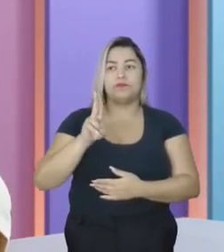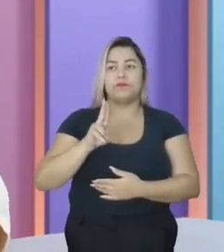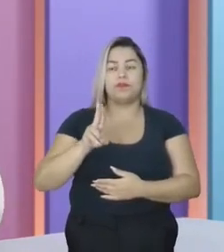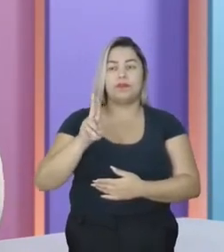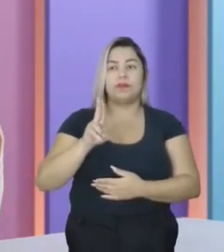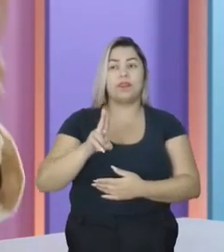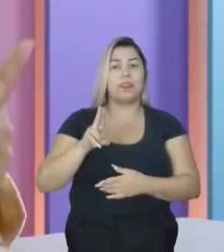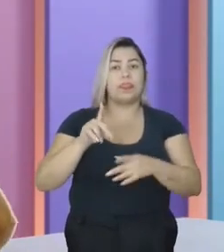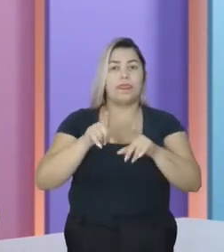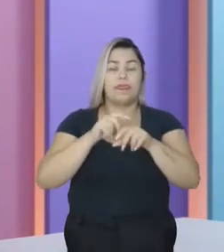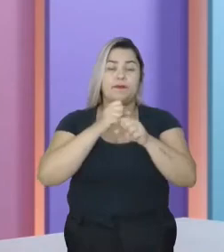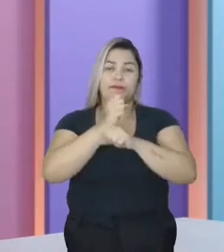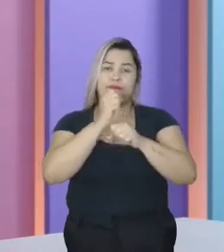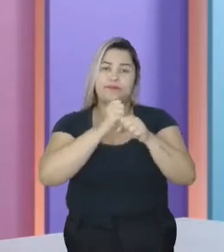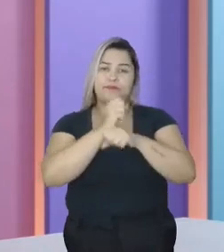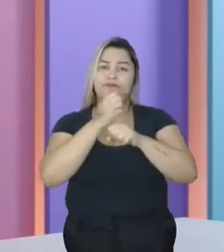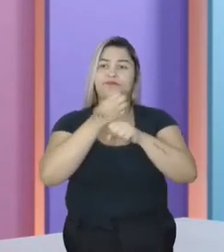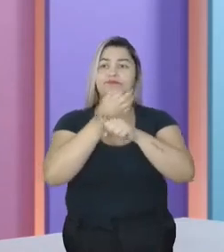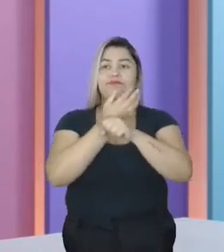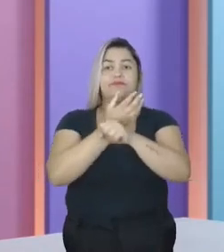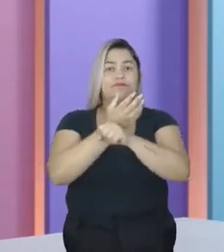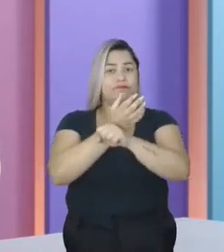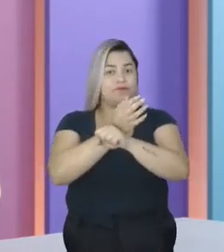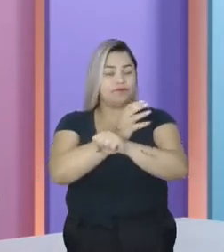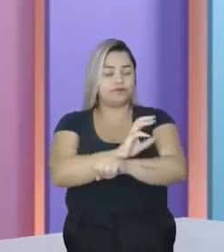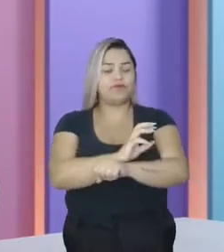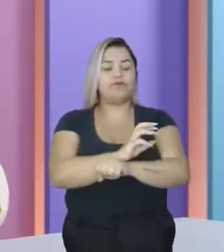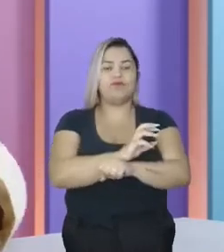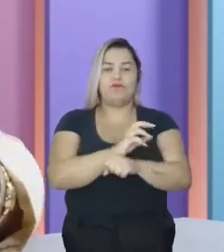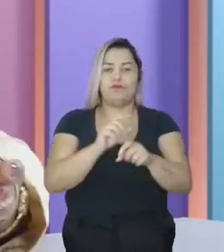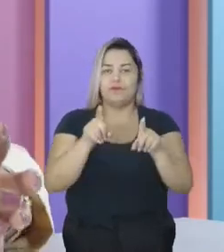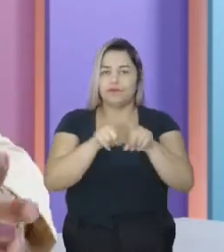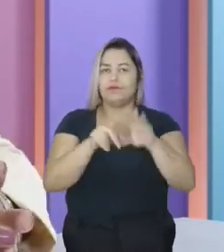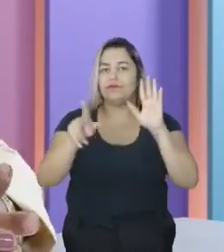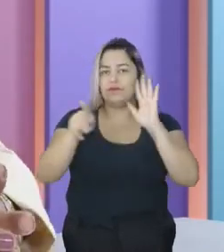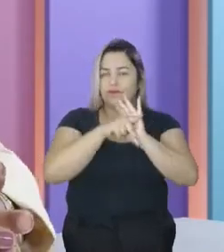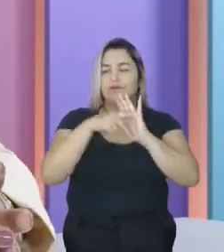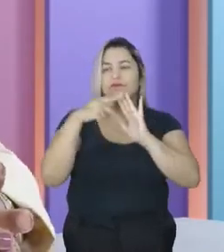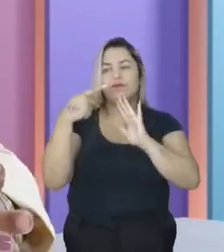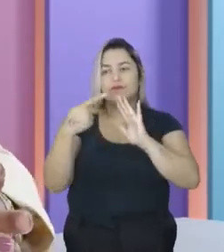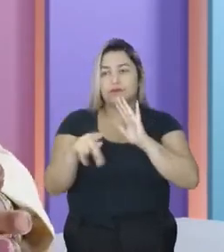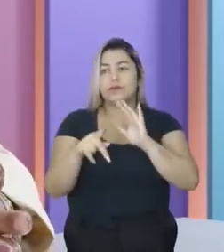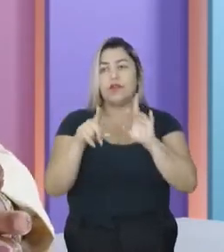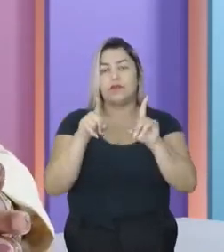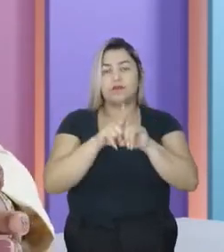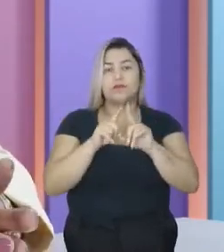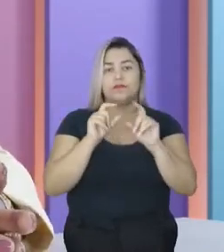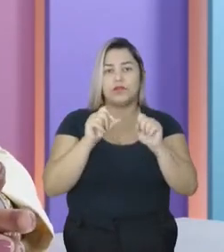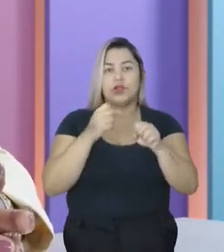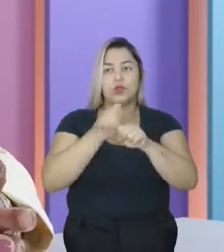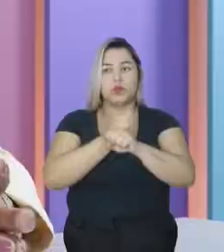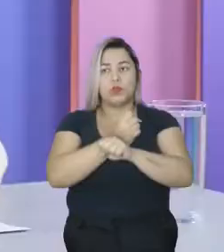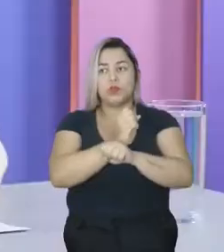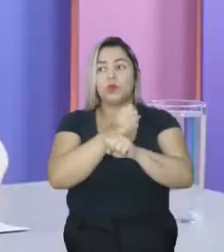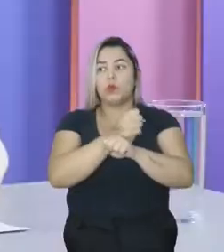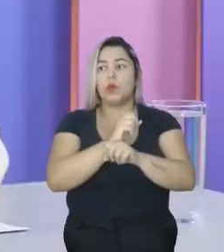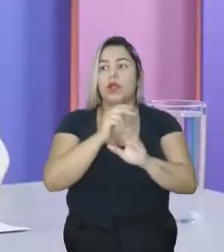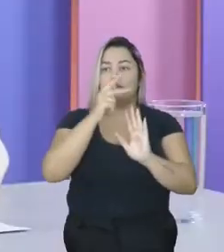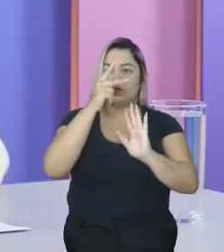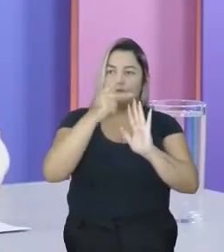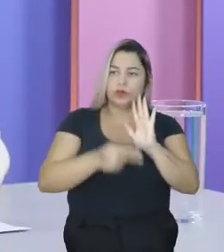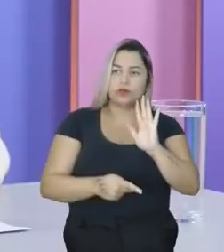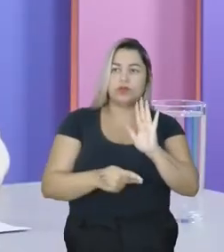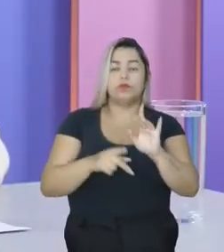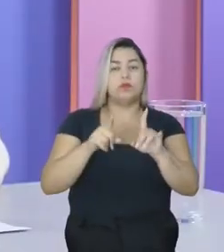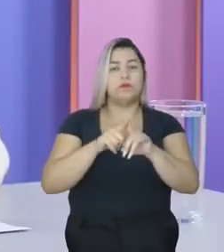mão de obra escrava, não só de empresas, mas de proprietários que utilizam mão de obra escrava. Então, esse projeto